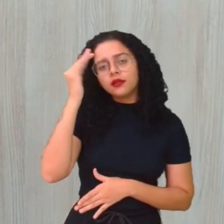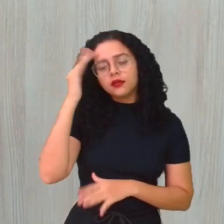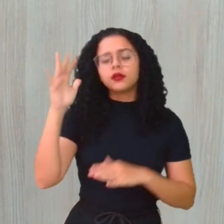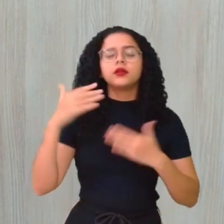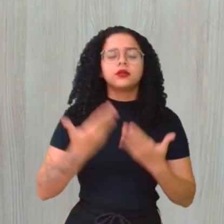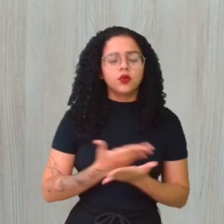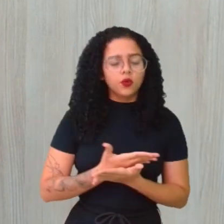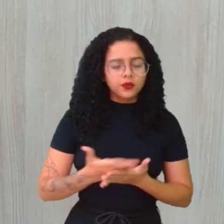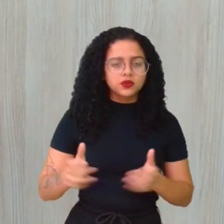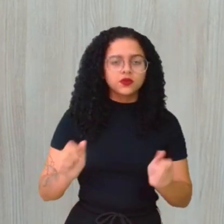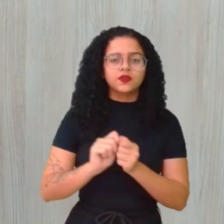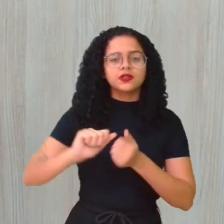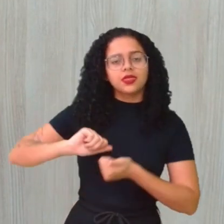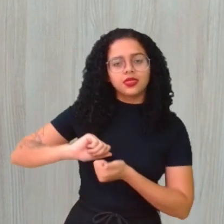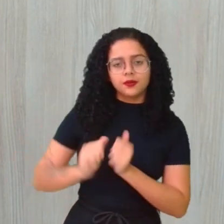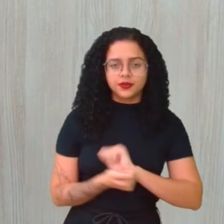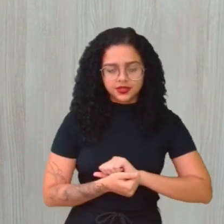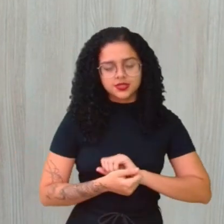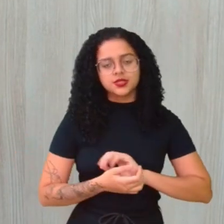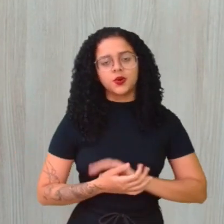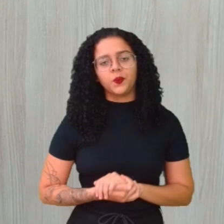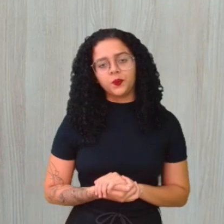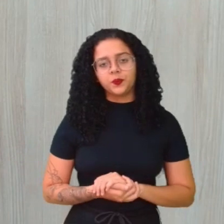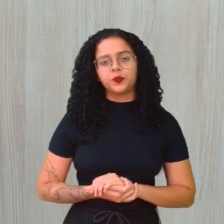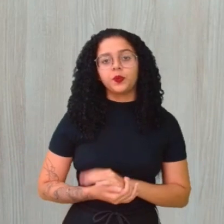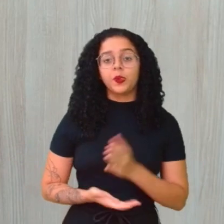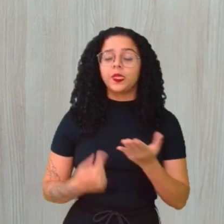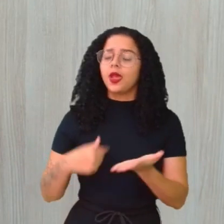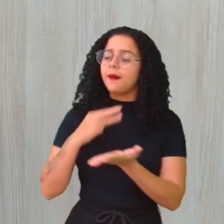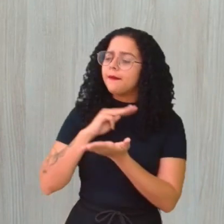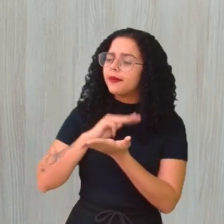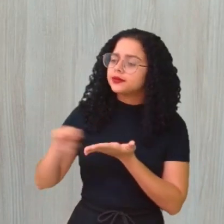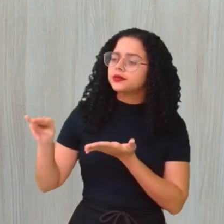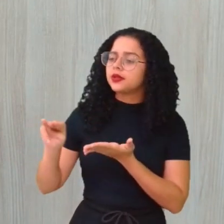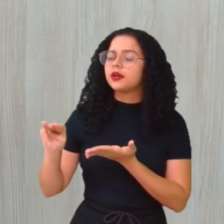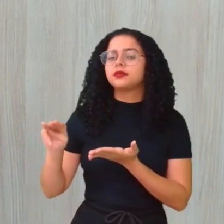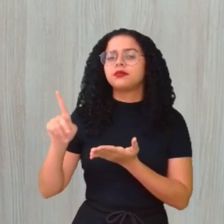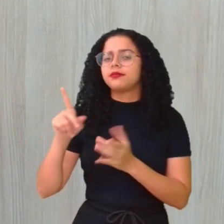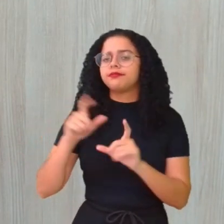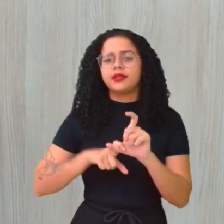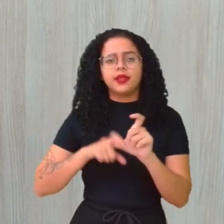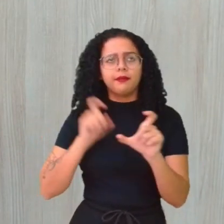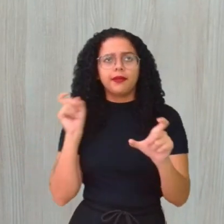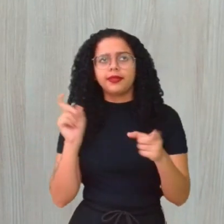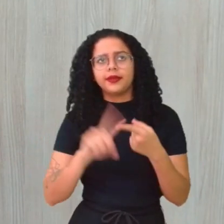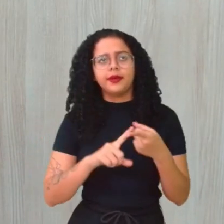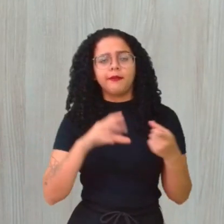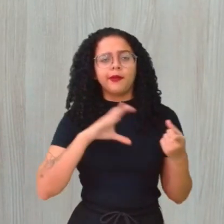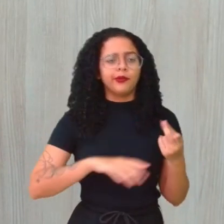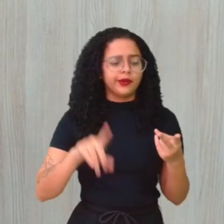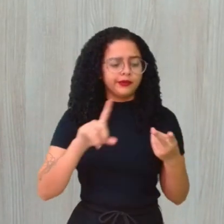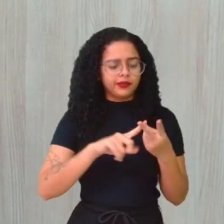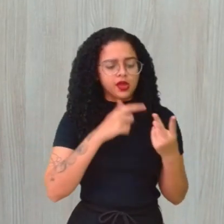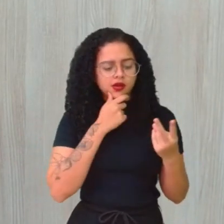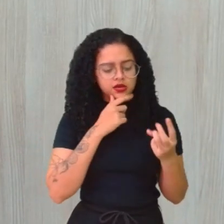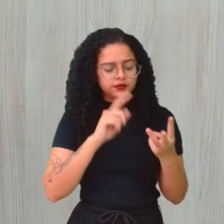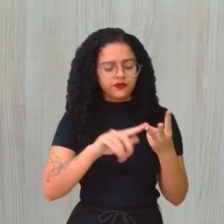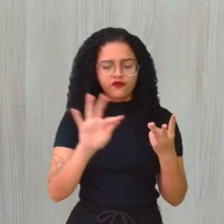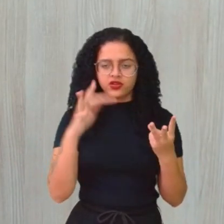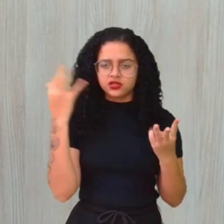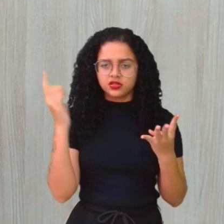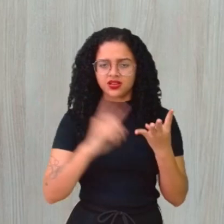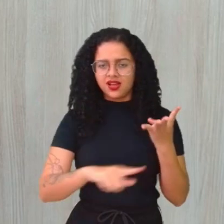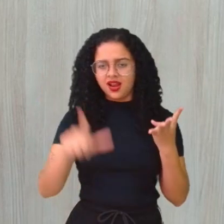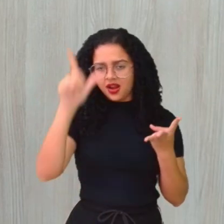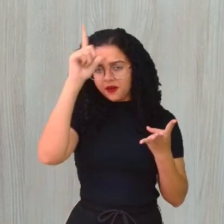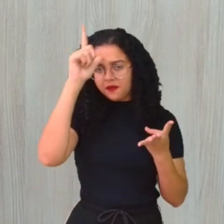iria fazer essa adaptação. Ou seja, a mensagem que eu quero passar é independente se é em português, em inglês, francês,